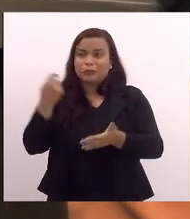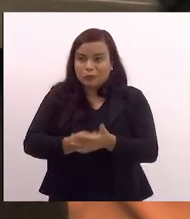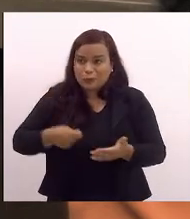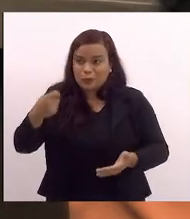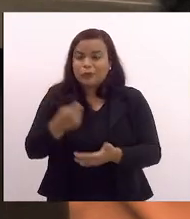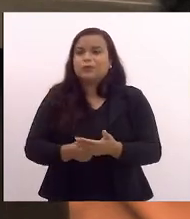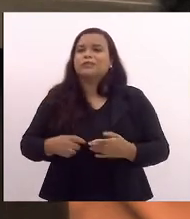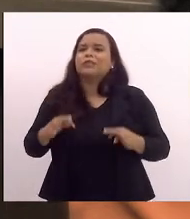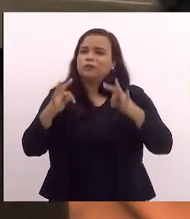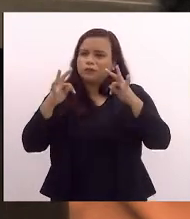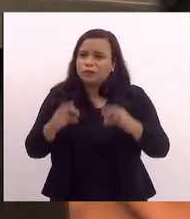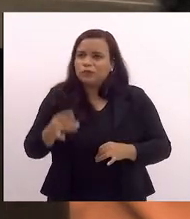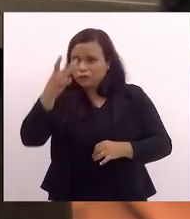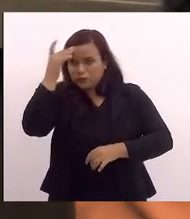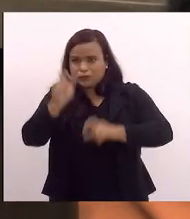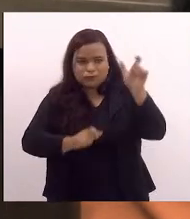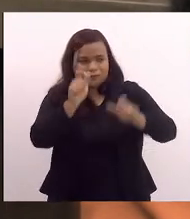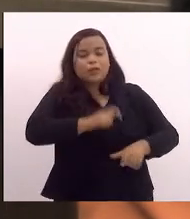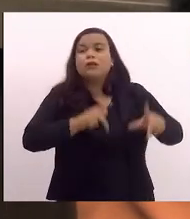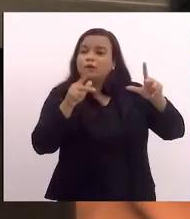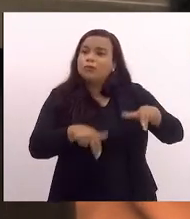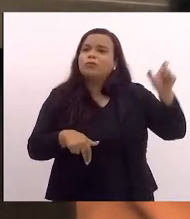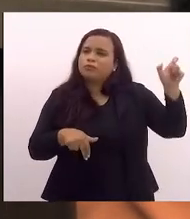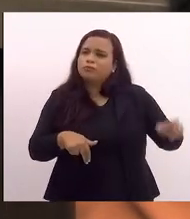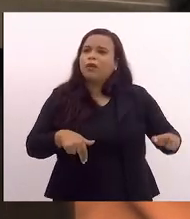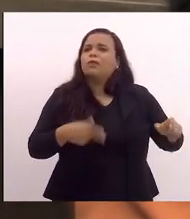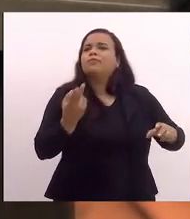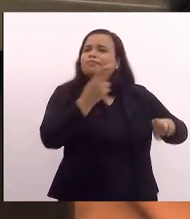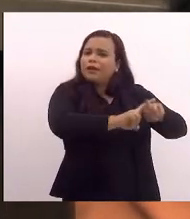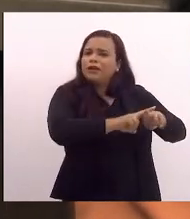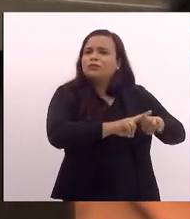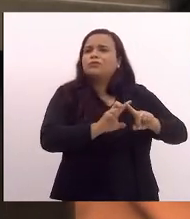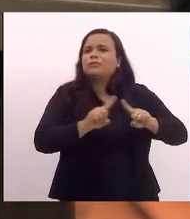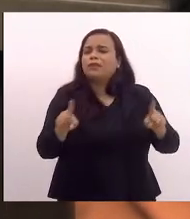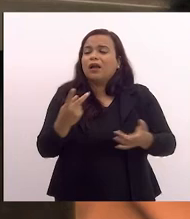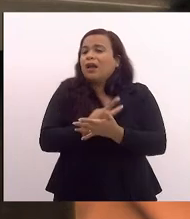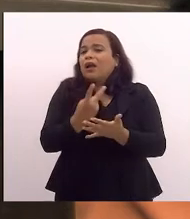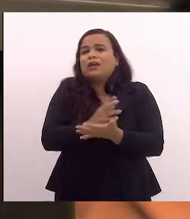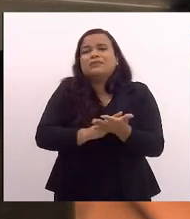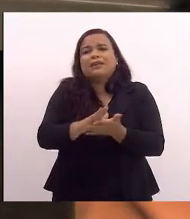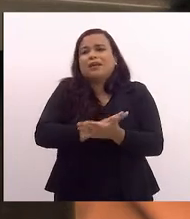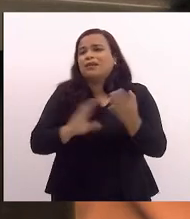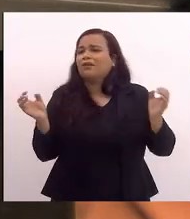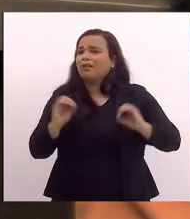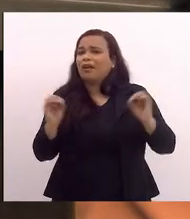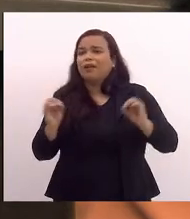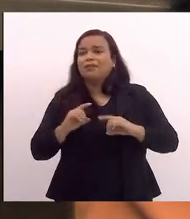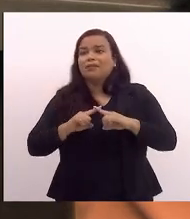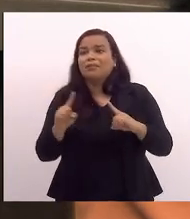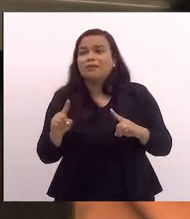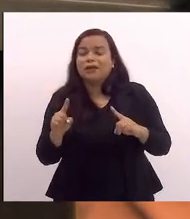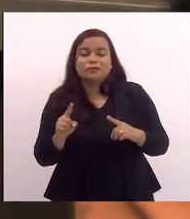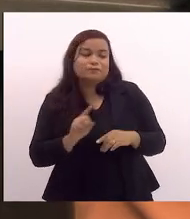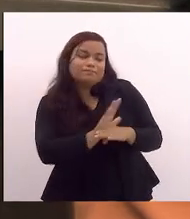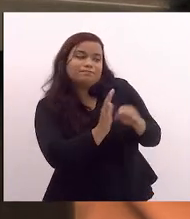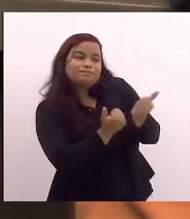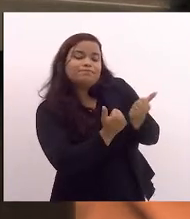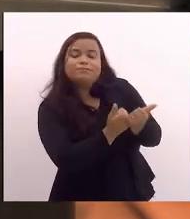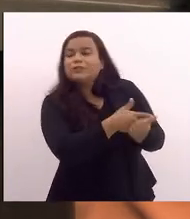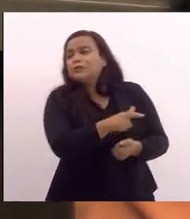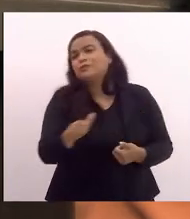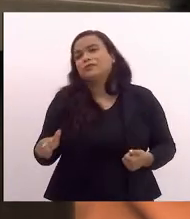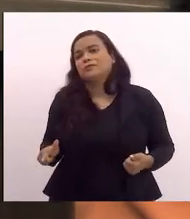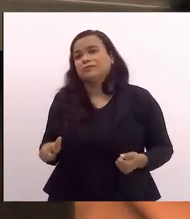por todos os outros que, como ele, foi preso injustamente, mas que não têm a mesma rede de afeto e de proteção.